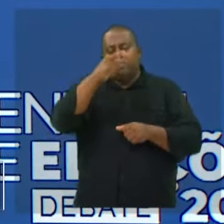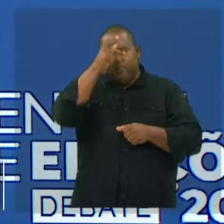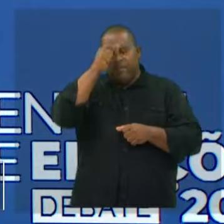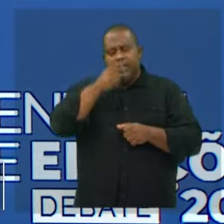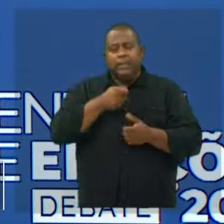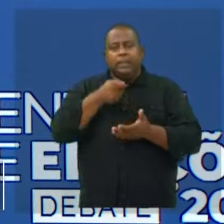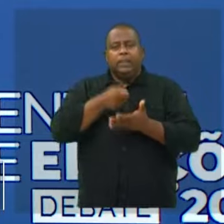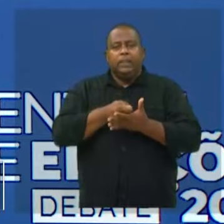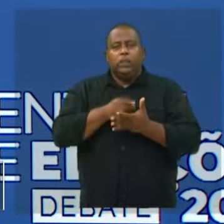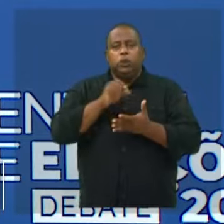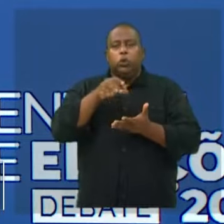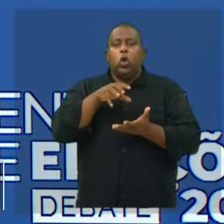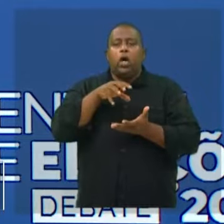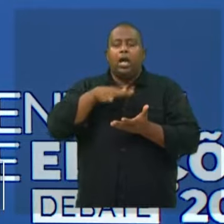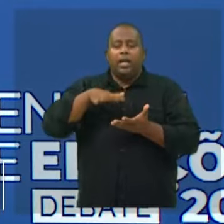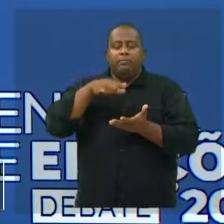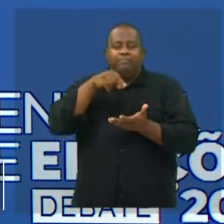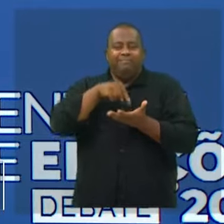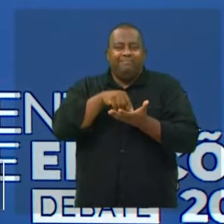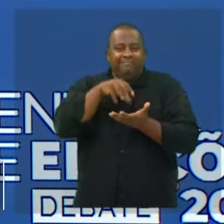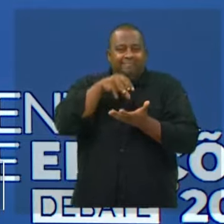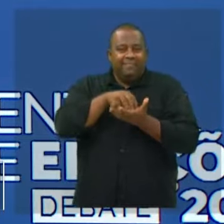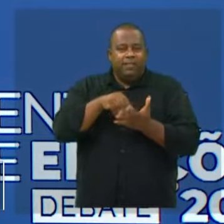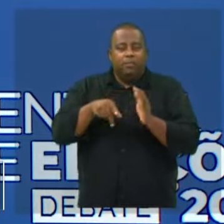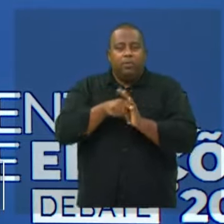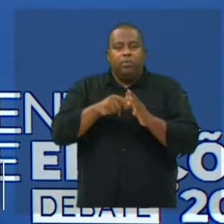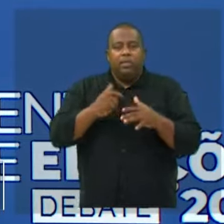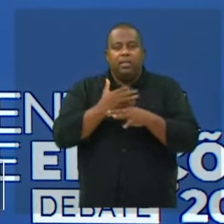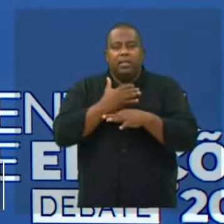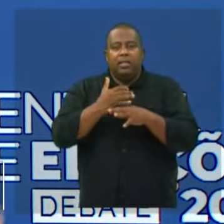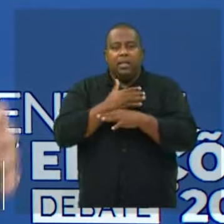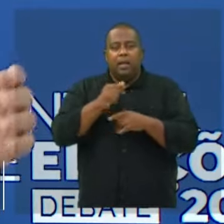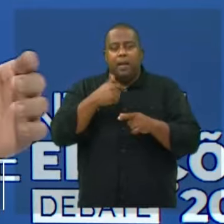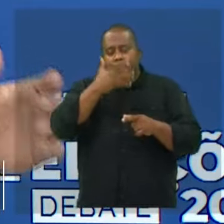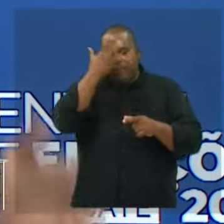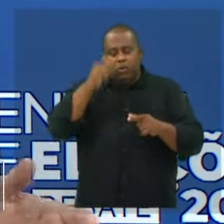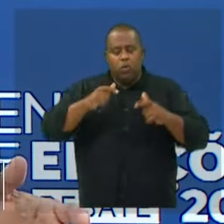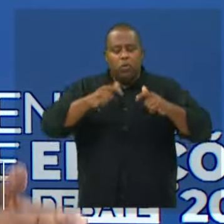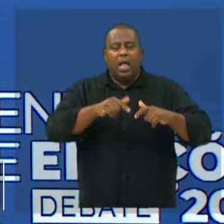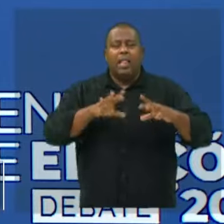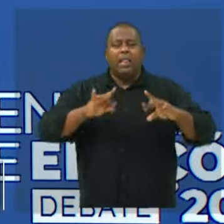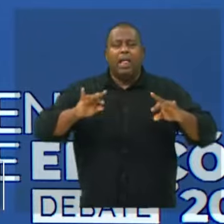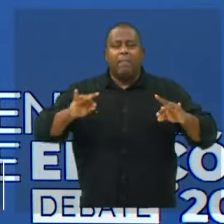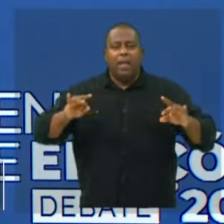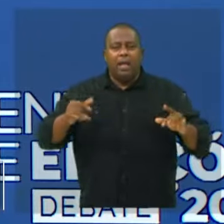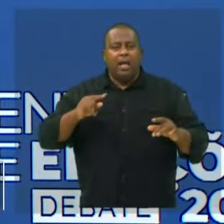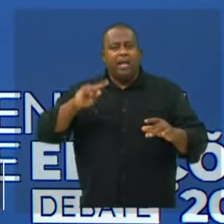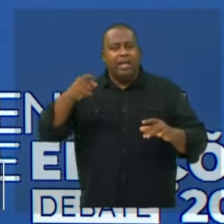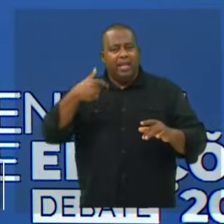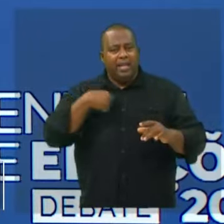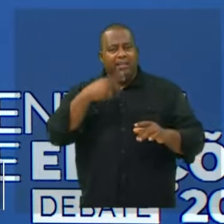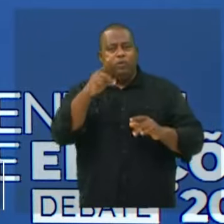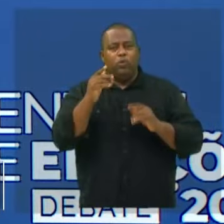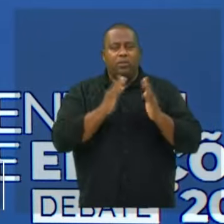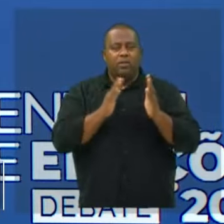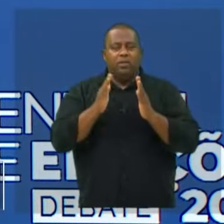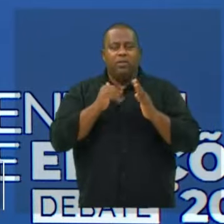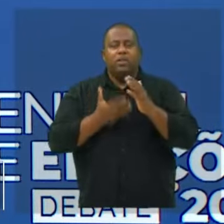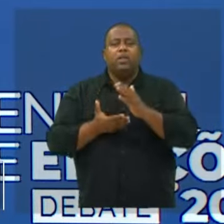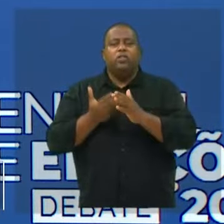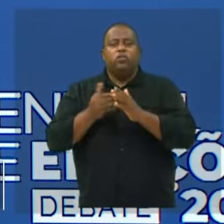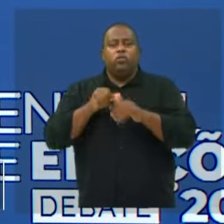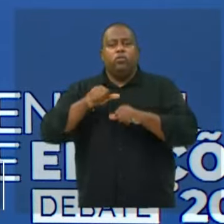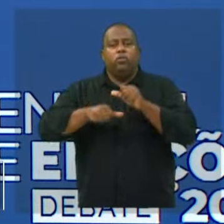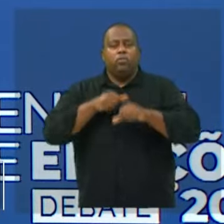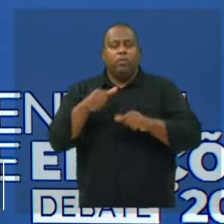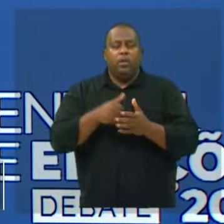apenas no centro da cidade nós fomos para os bairros tirar as pessoas literalmente da Lama que o senhor as deixou as pessoas amarravam sacola nos pés para